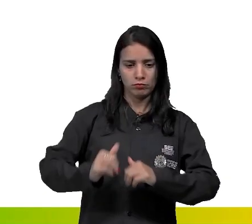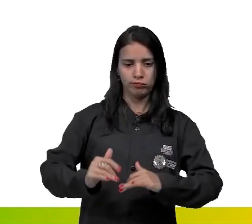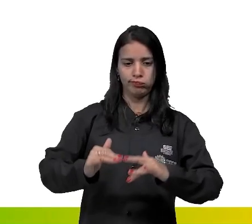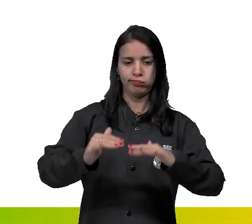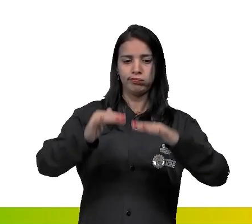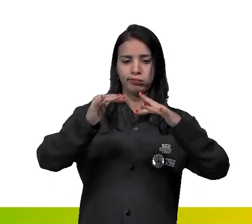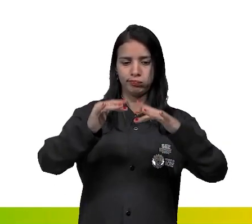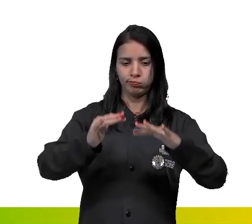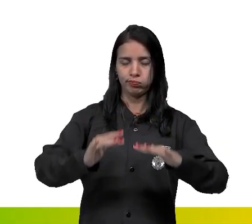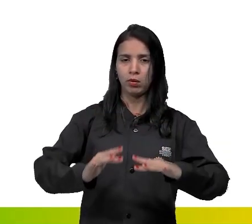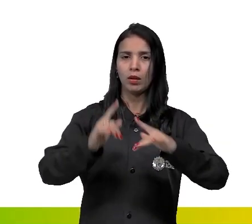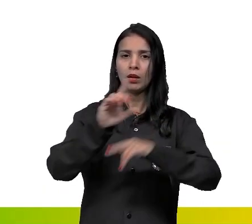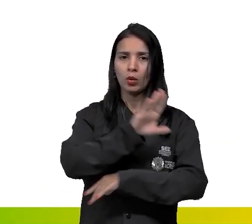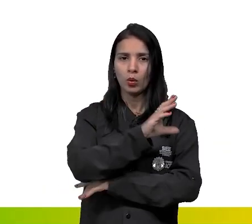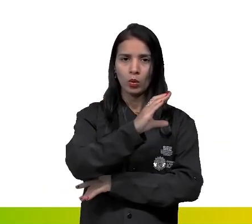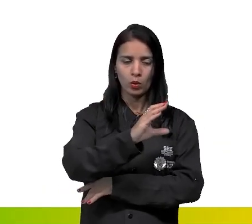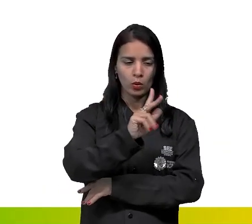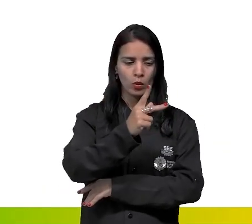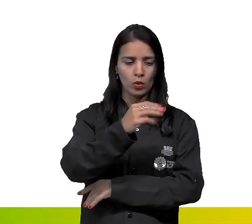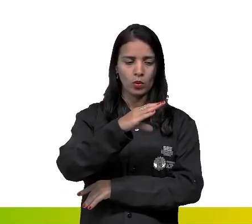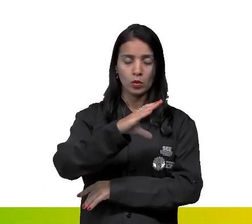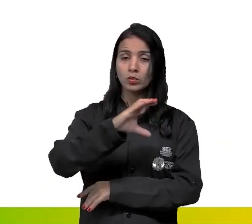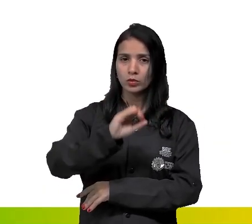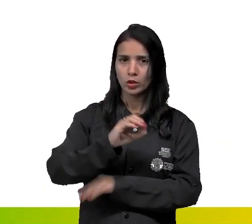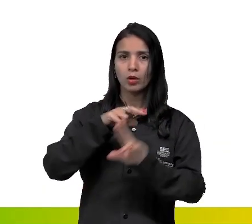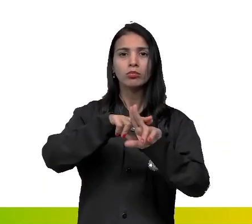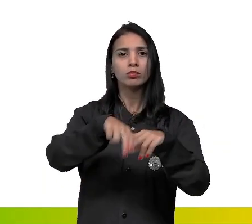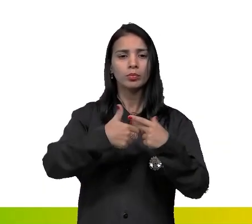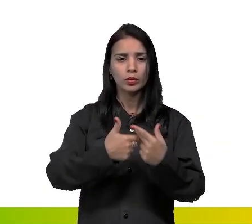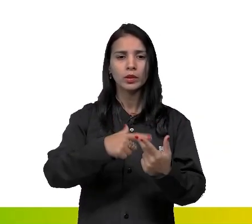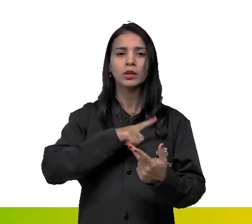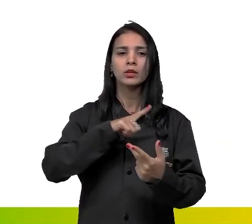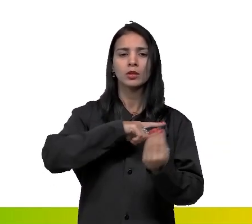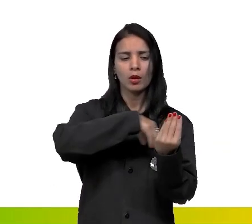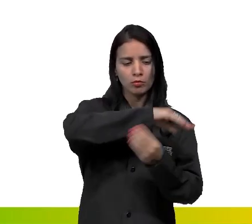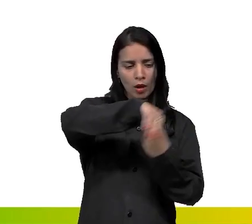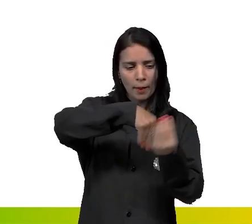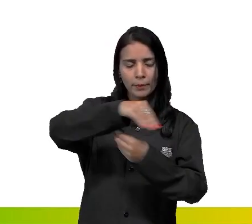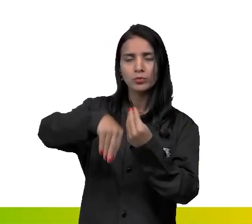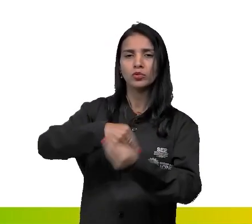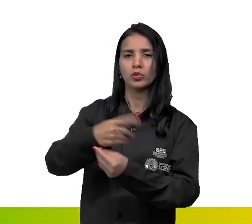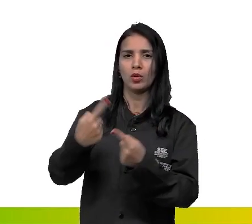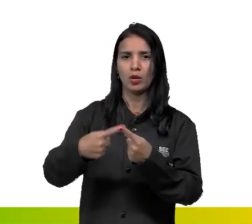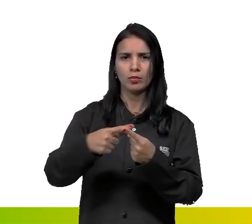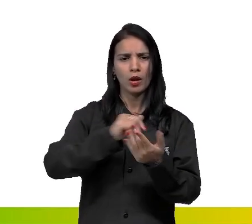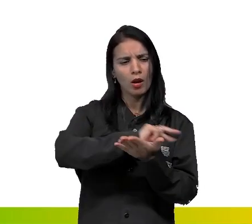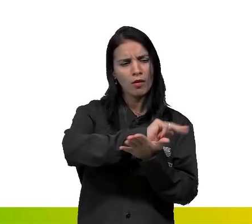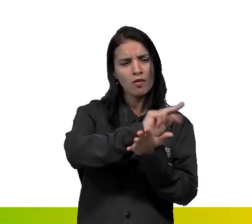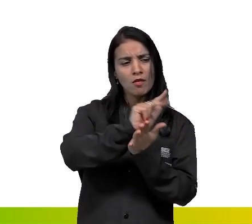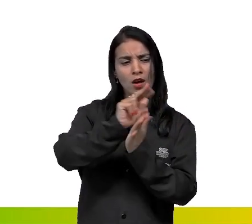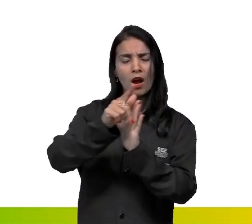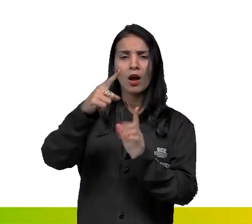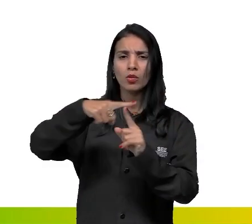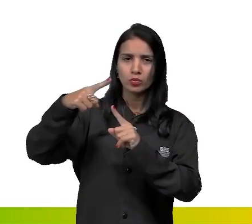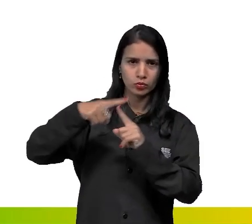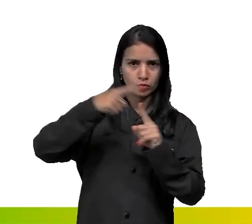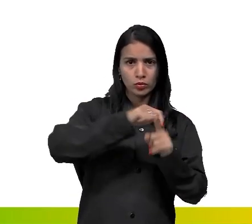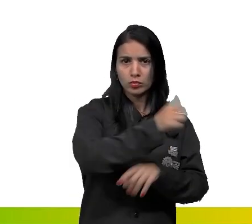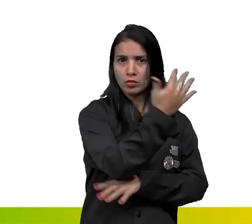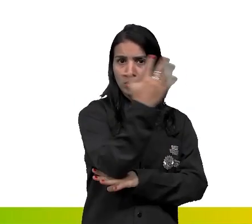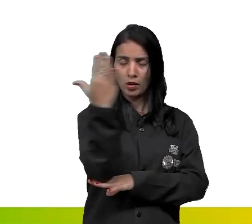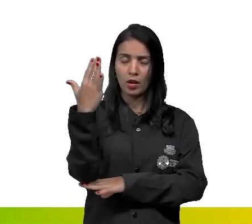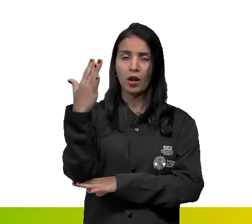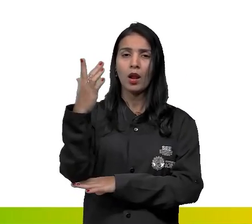de chaco. Logo, por isso aí é chamado de vegetação mista. Problemas encontrados dentro do bioma